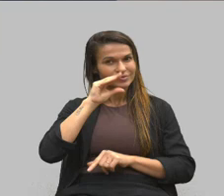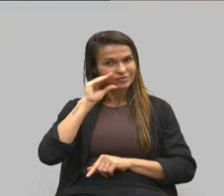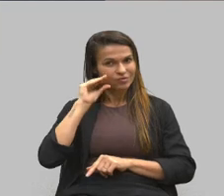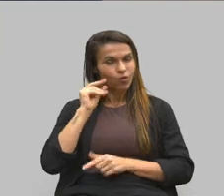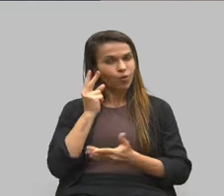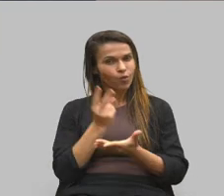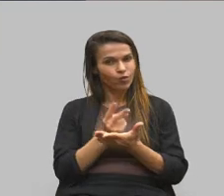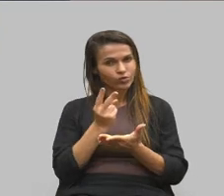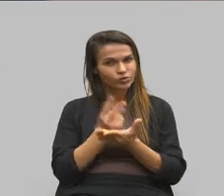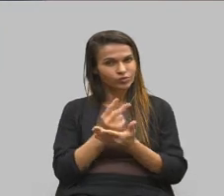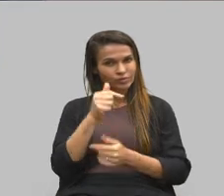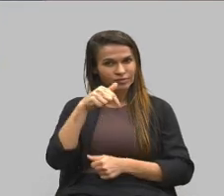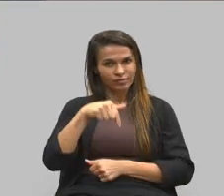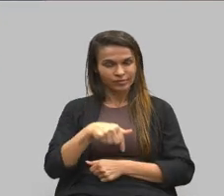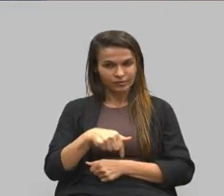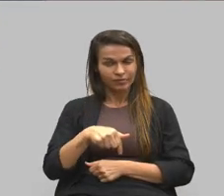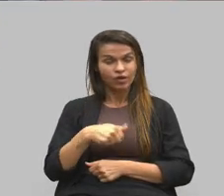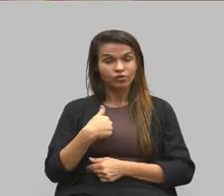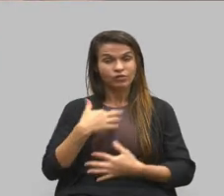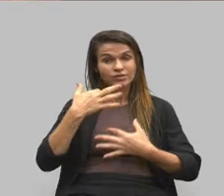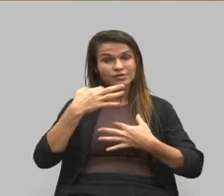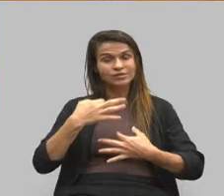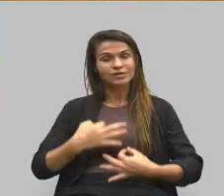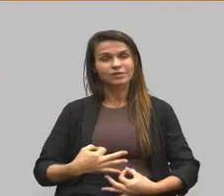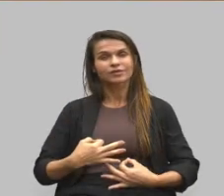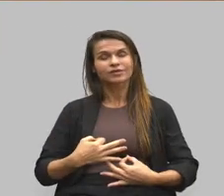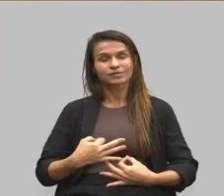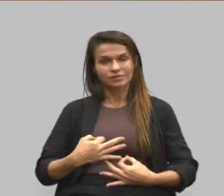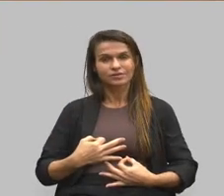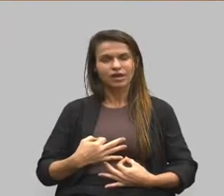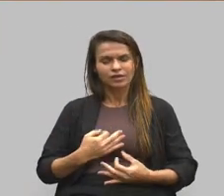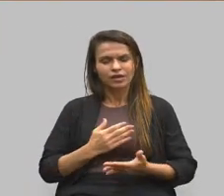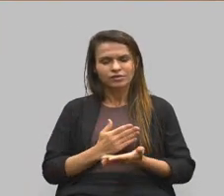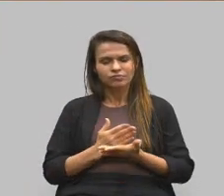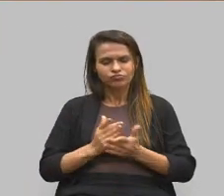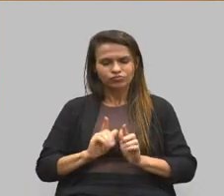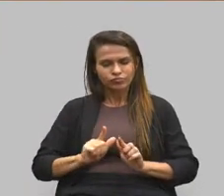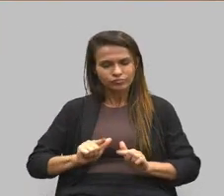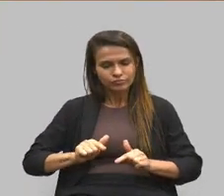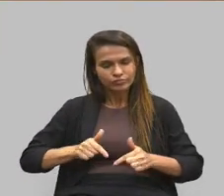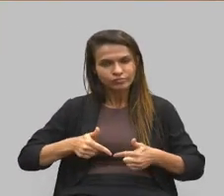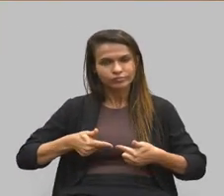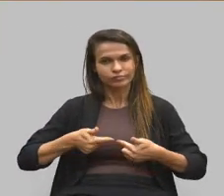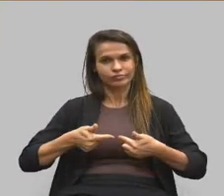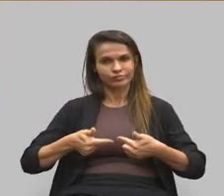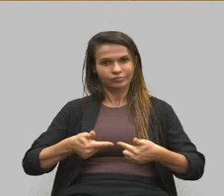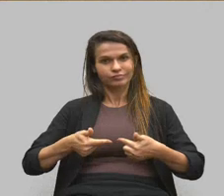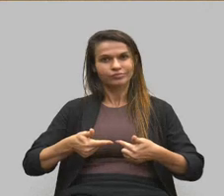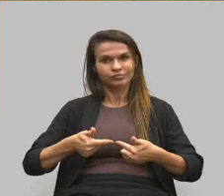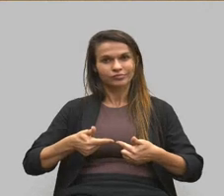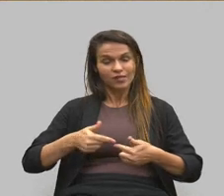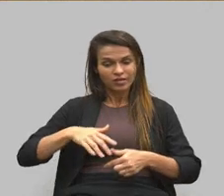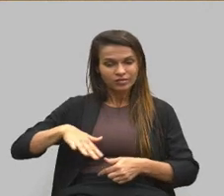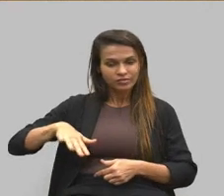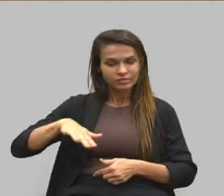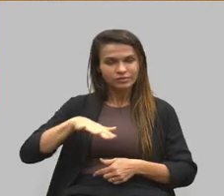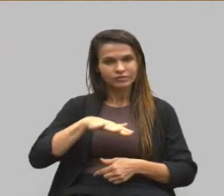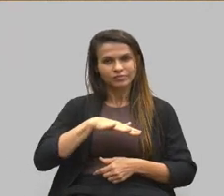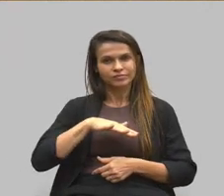continuarão aqui e eu tenho certeza que essa iniciativa e esse passo concreto